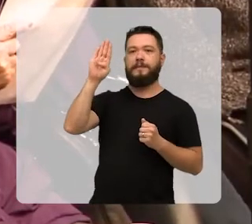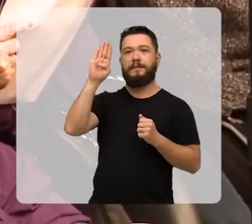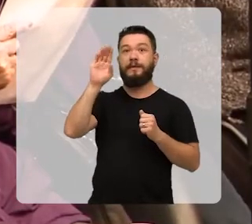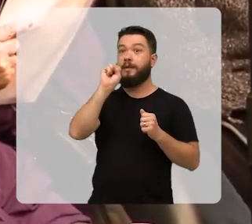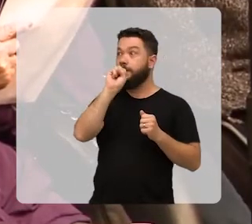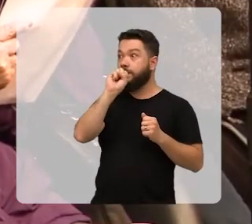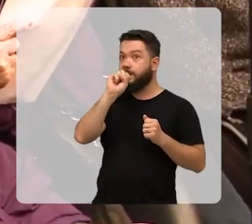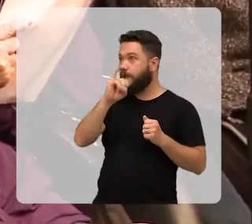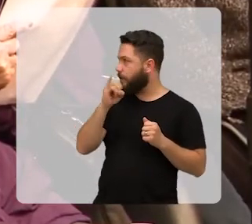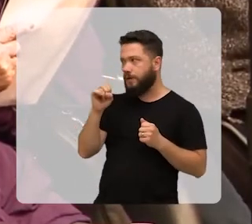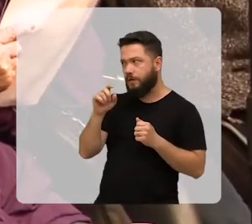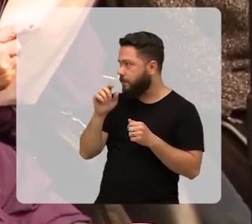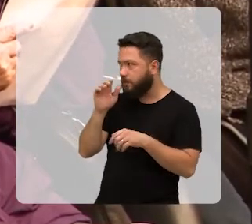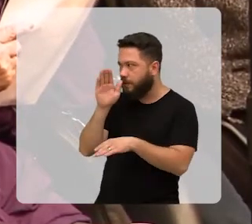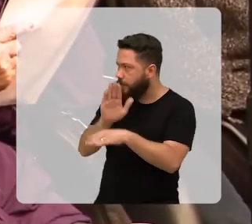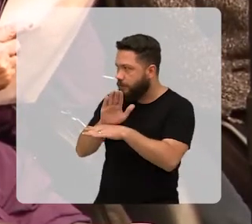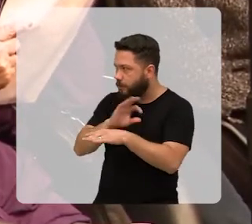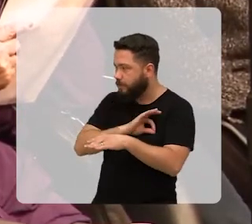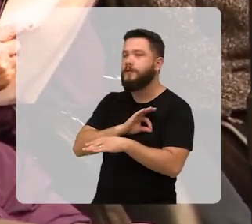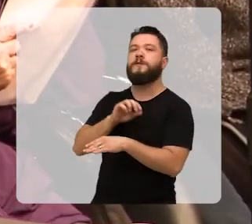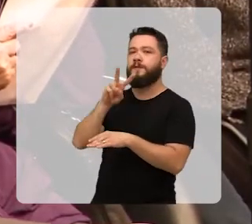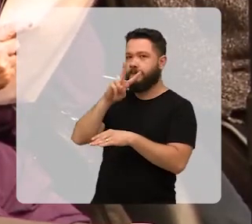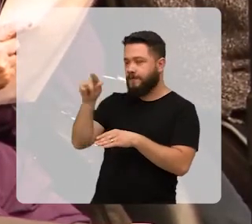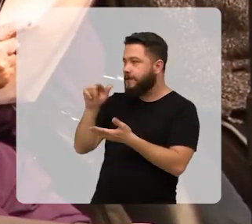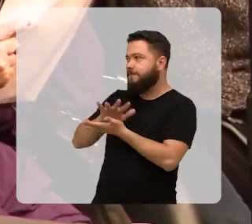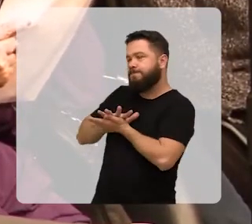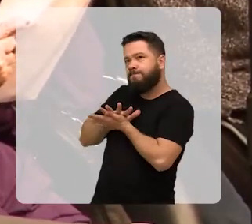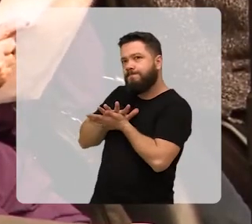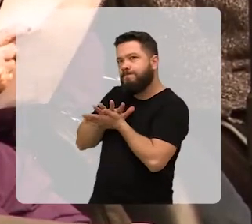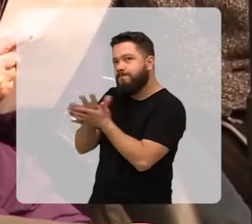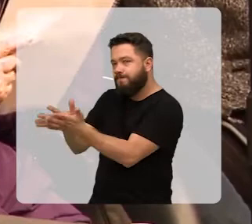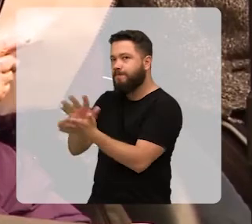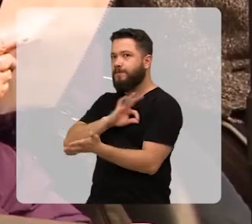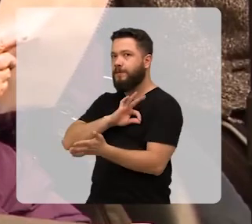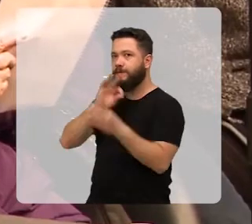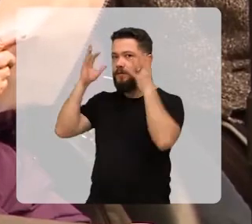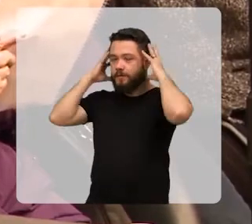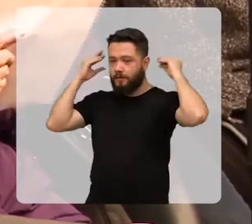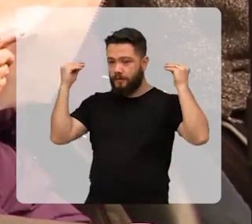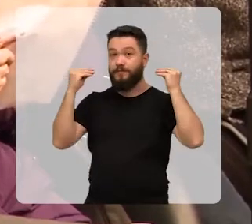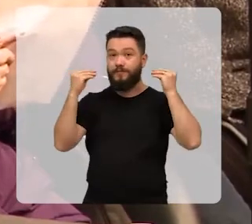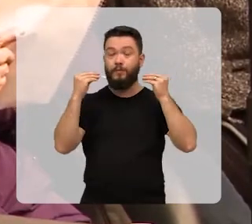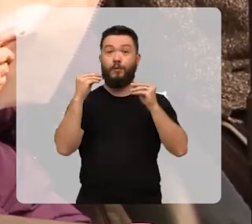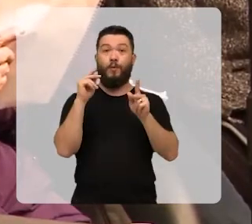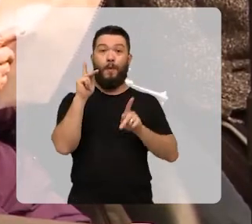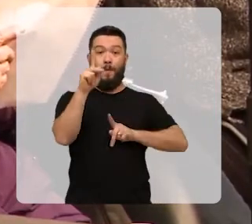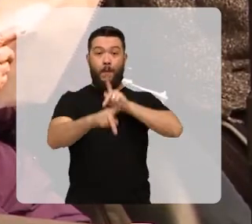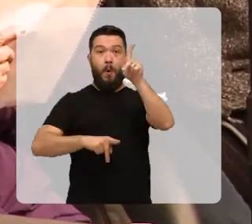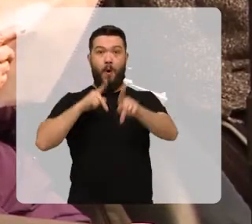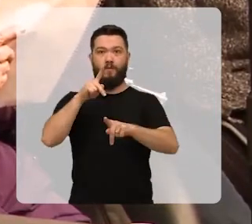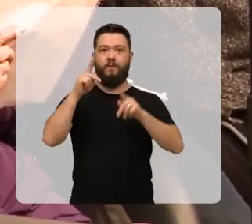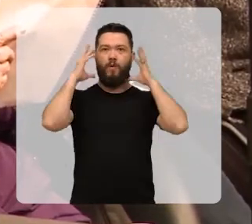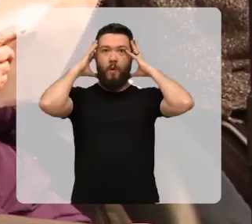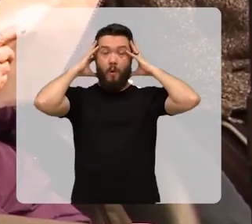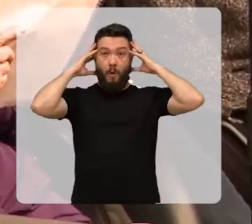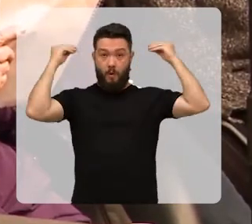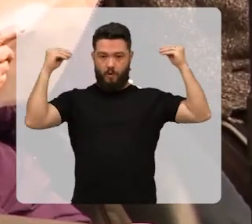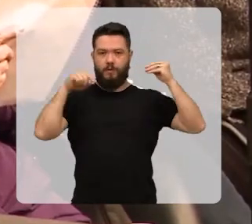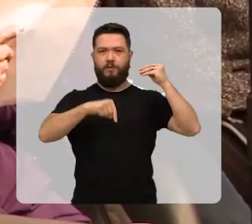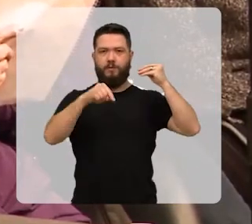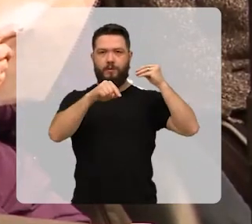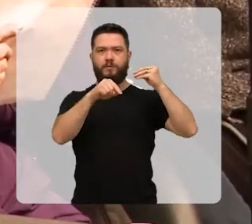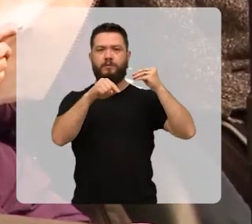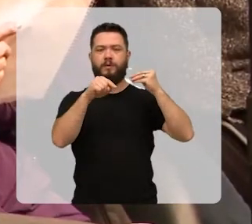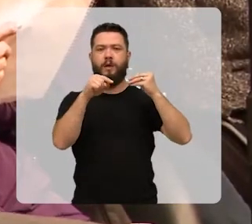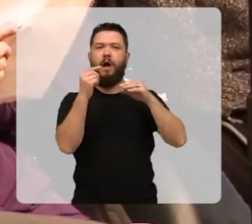penalidades. Ademais, a obediência às leis pela população holandesa foi um dos fatores